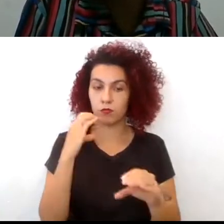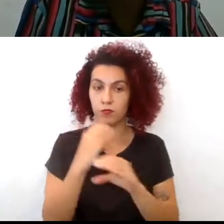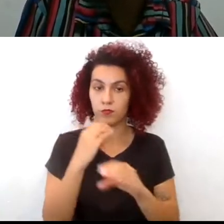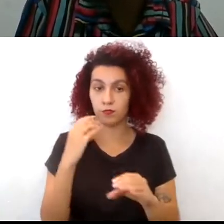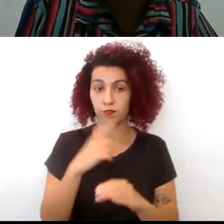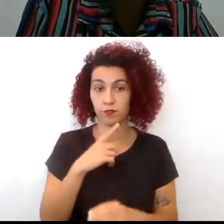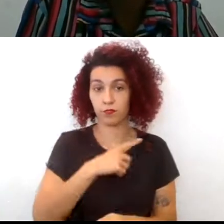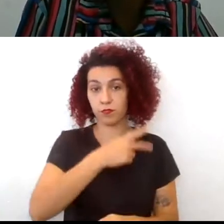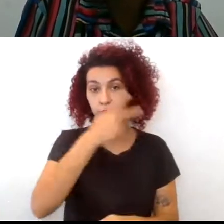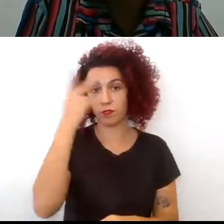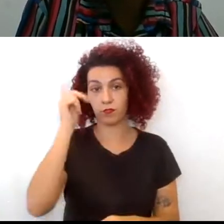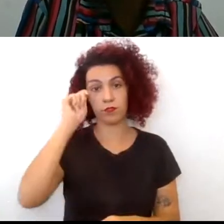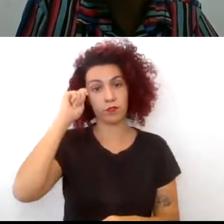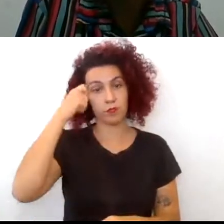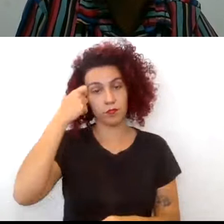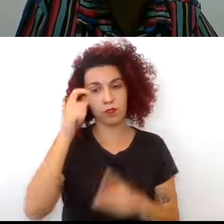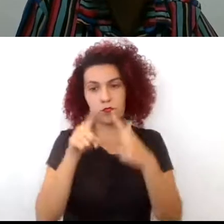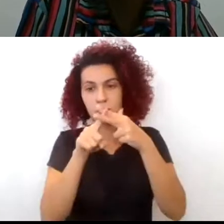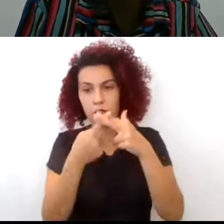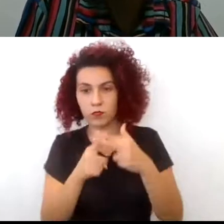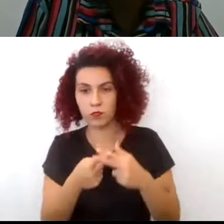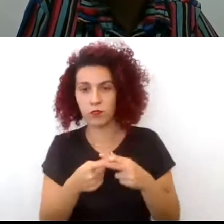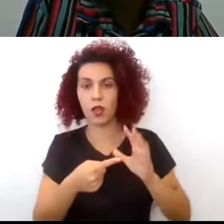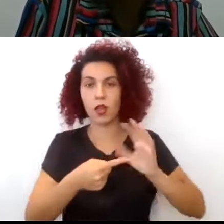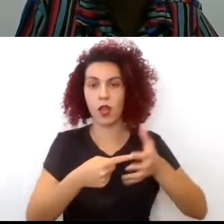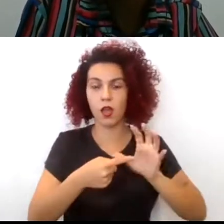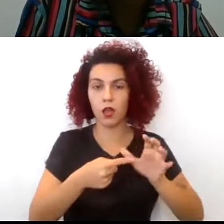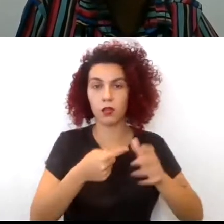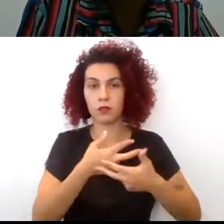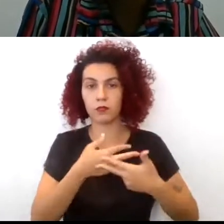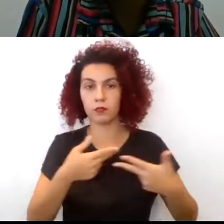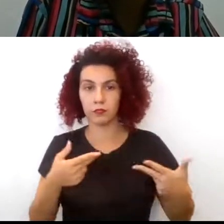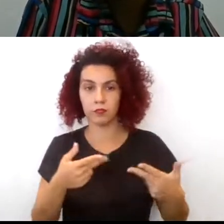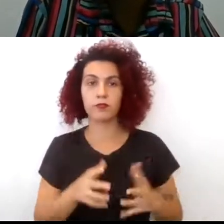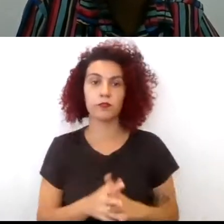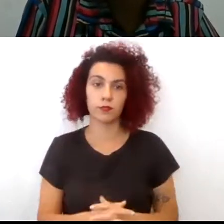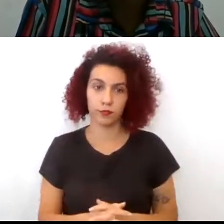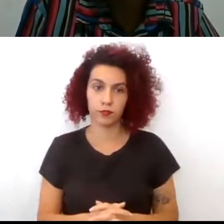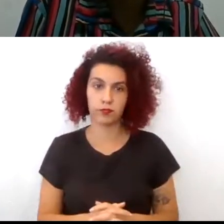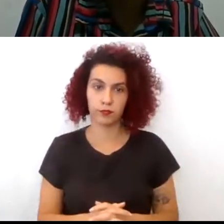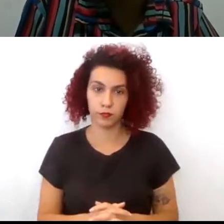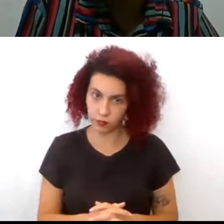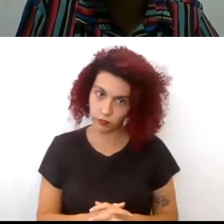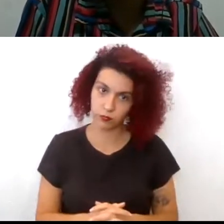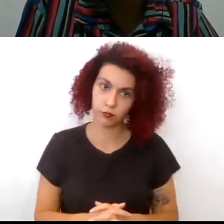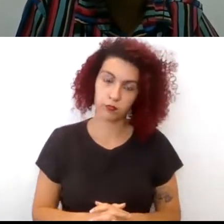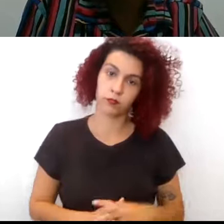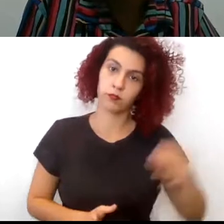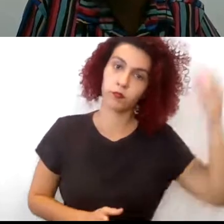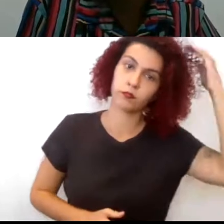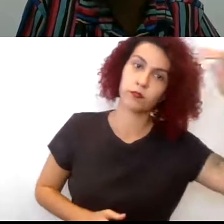pretas e construíam e consertavam as máquinas de Engenho era isso que existia que eram os engenheiros aquela